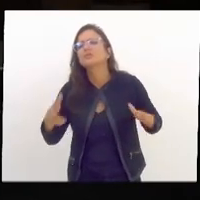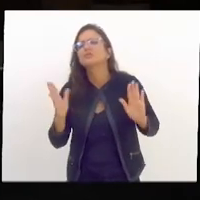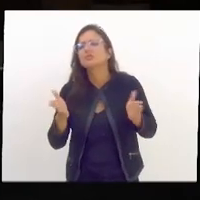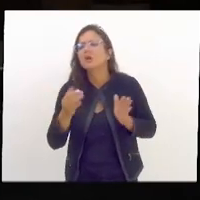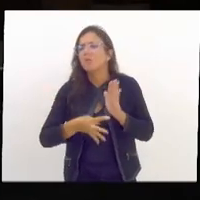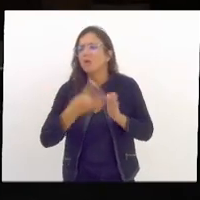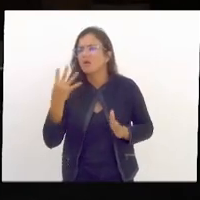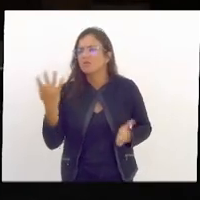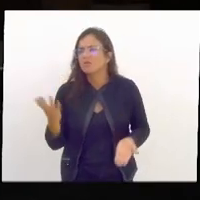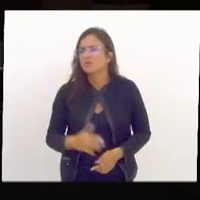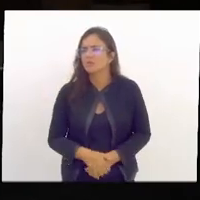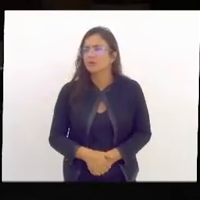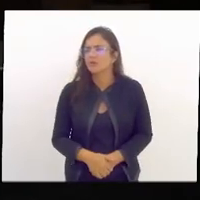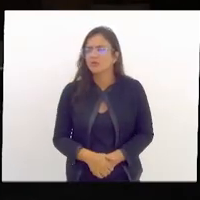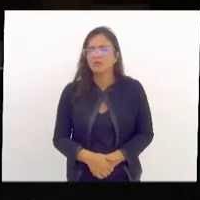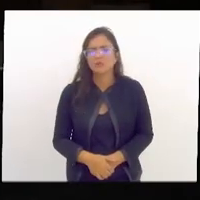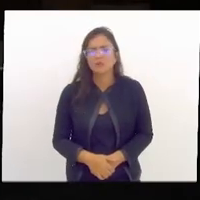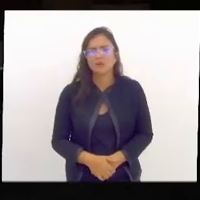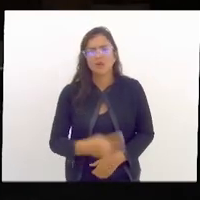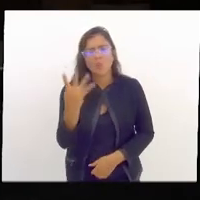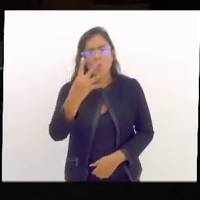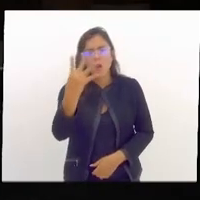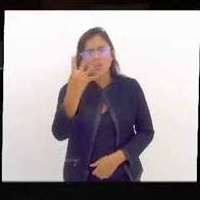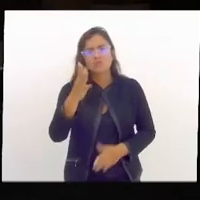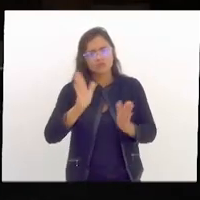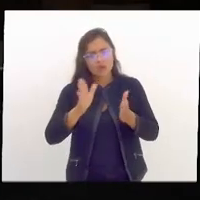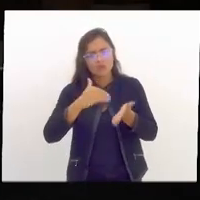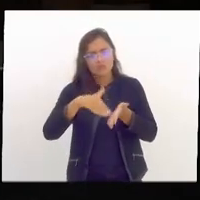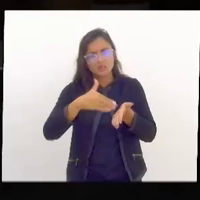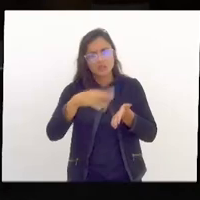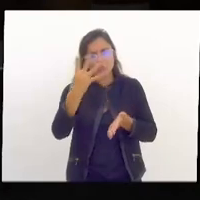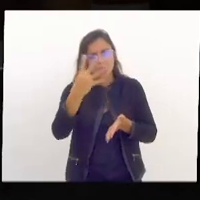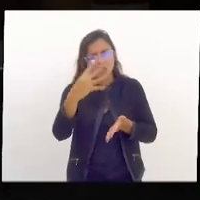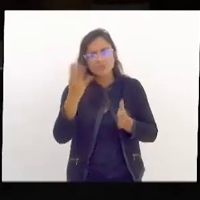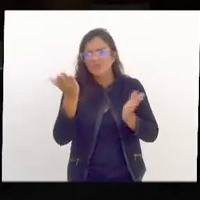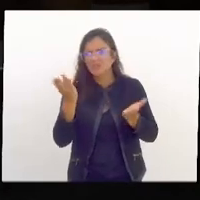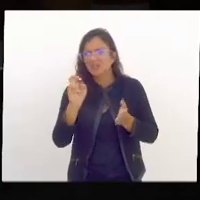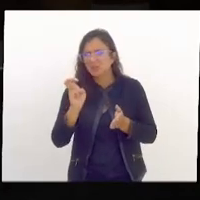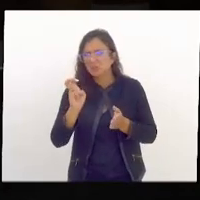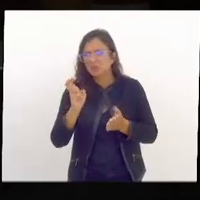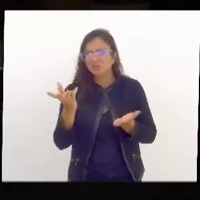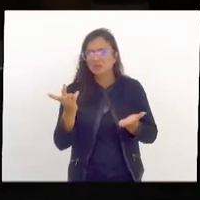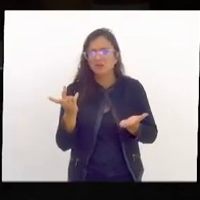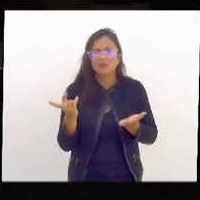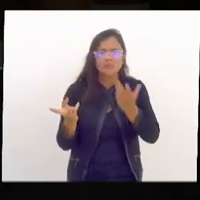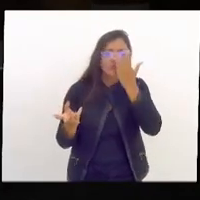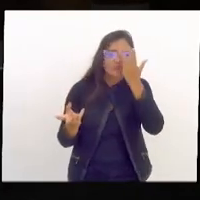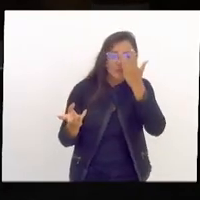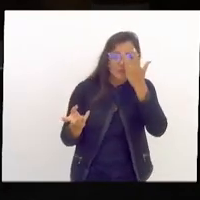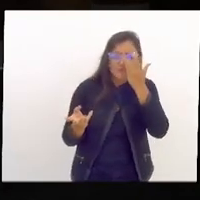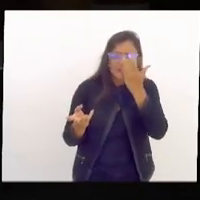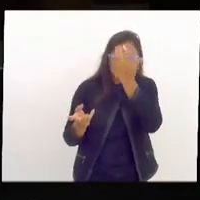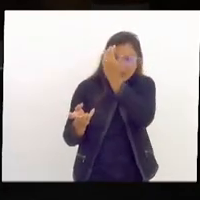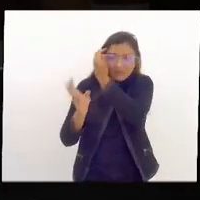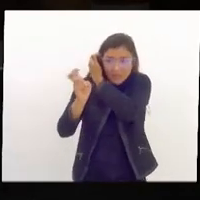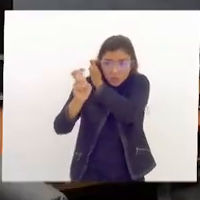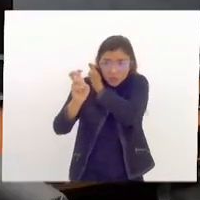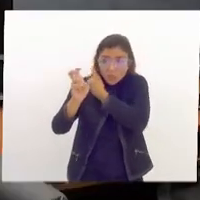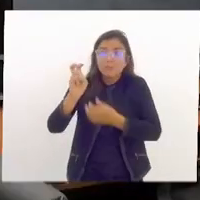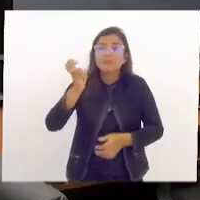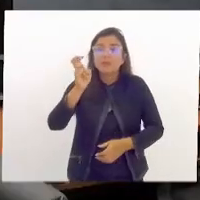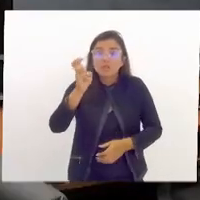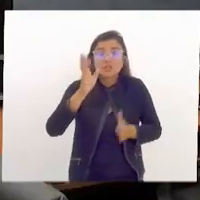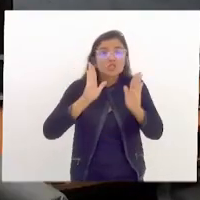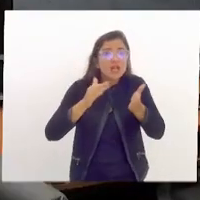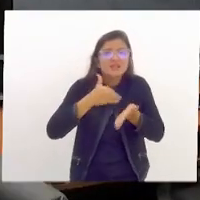Valdez? Nessa gestão, o quarto secretário? Quarto ou quinto? Contando o interino, é o quinto. É o quinto. Né?